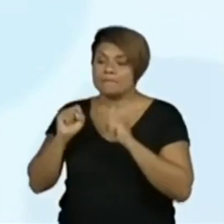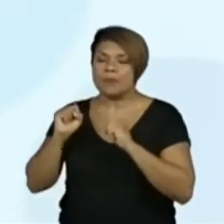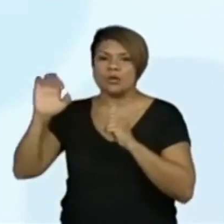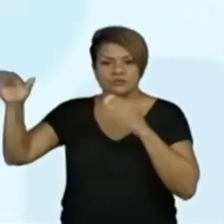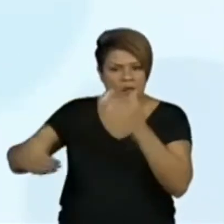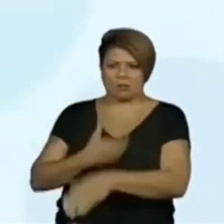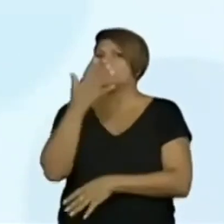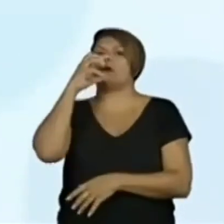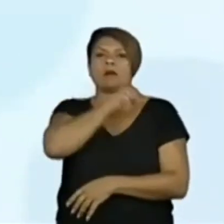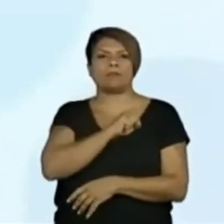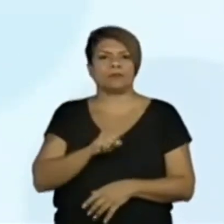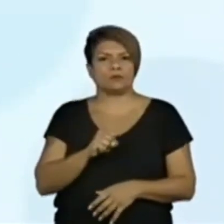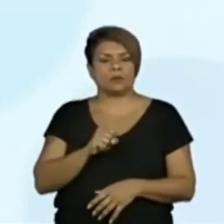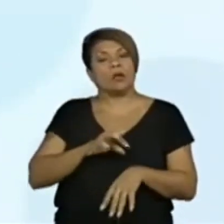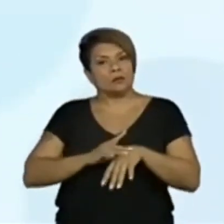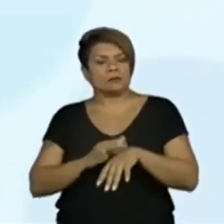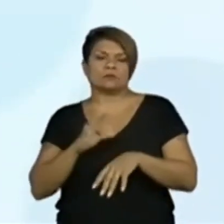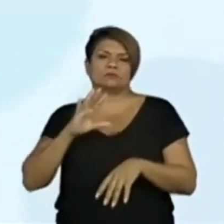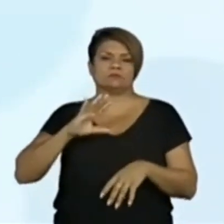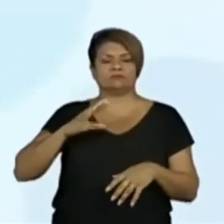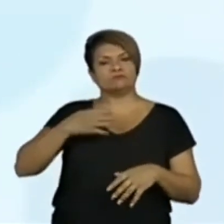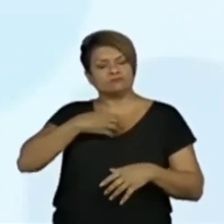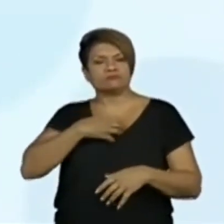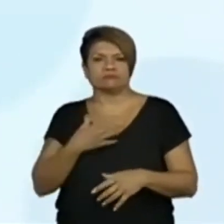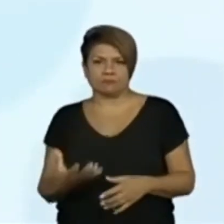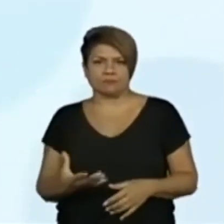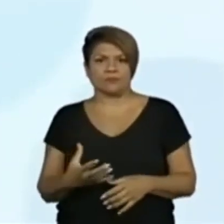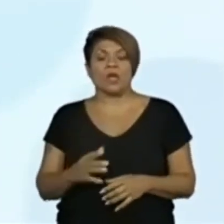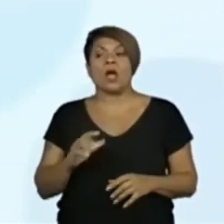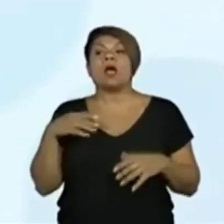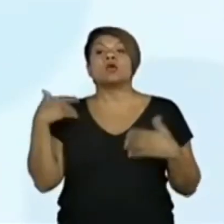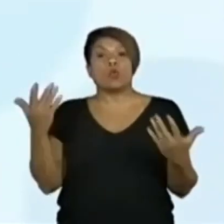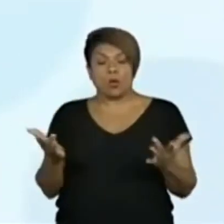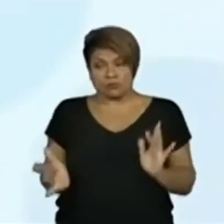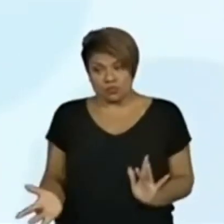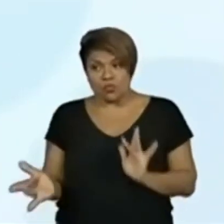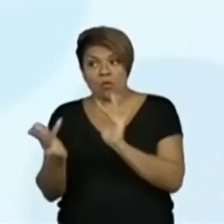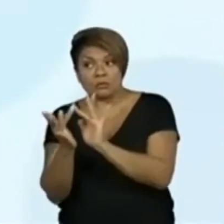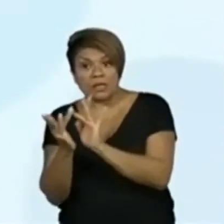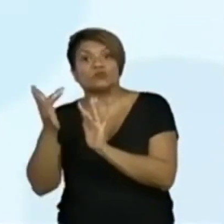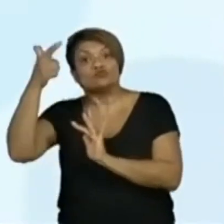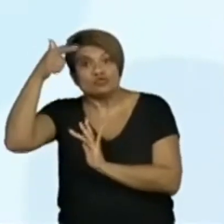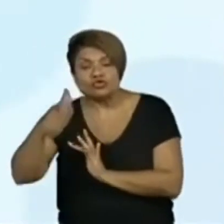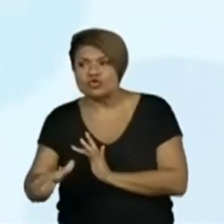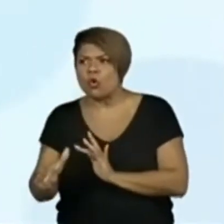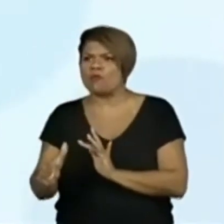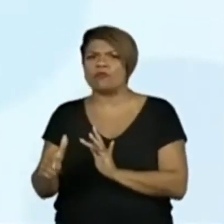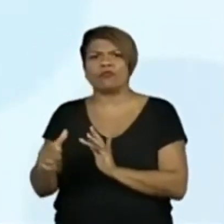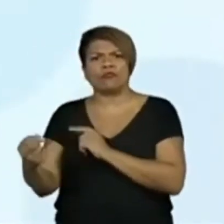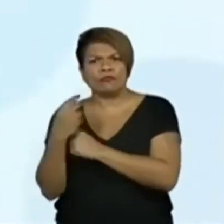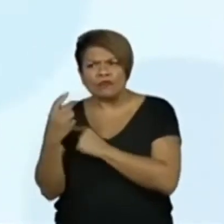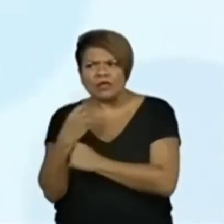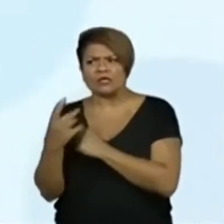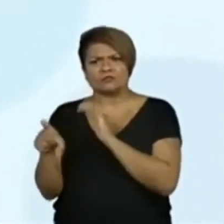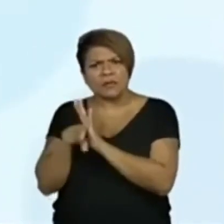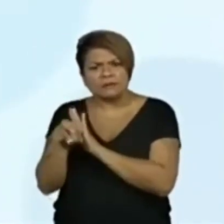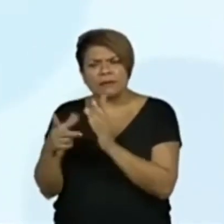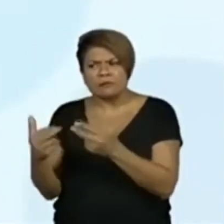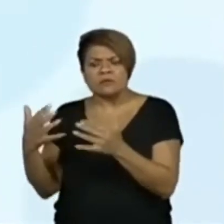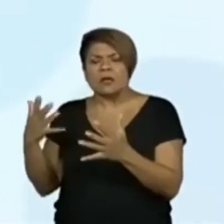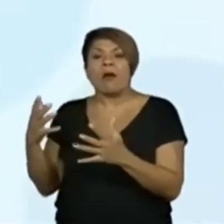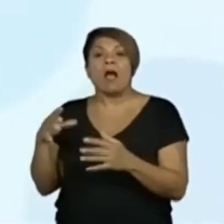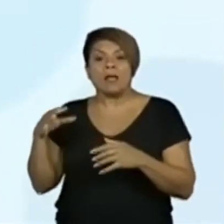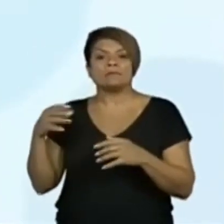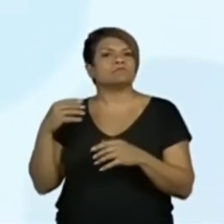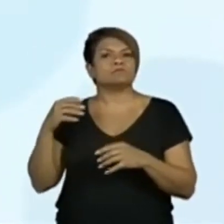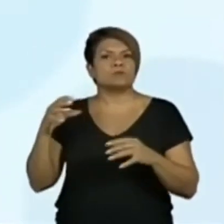doença. Quando temos contato de novo com a doença, a produção de anticorpos é mais